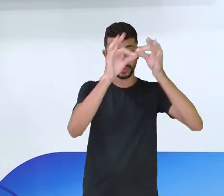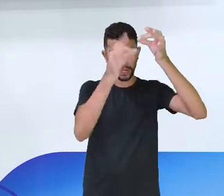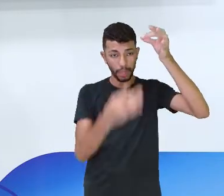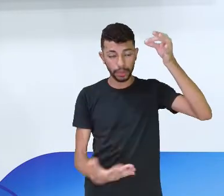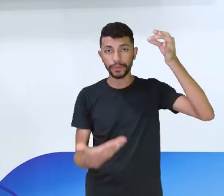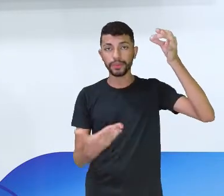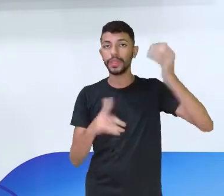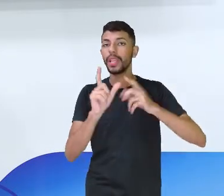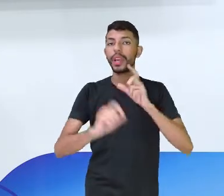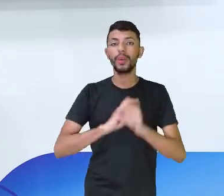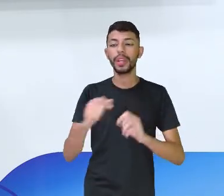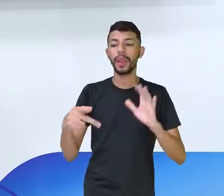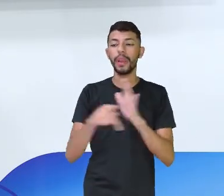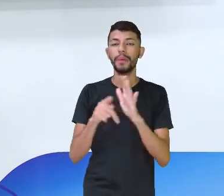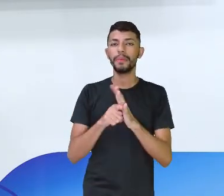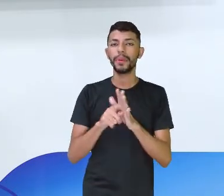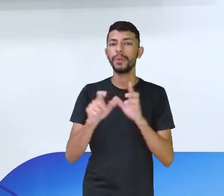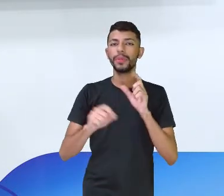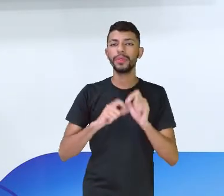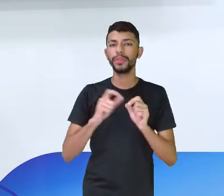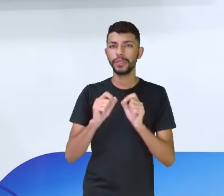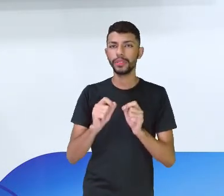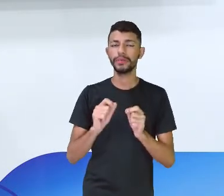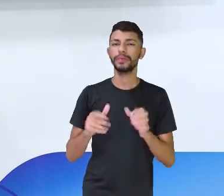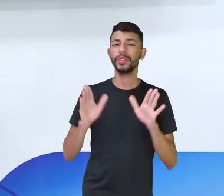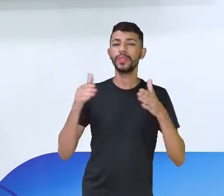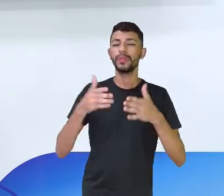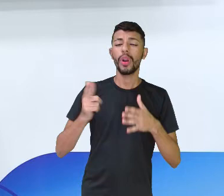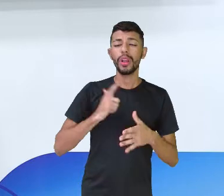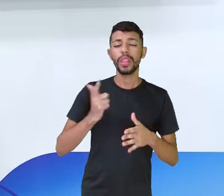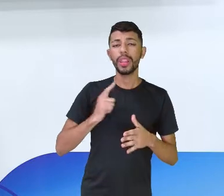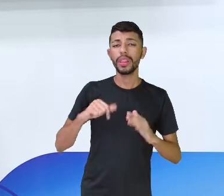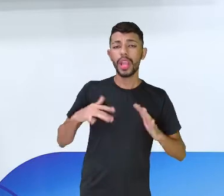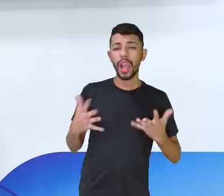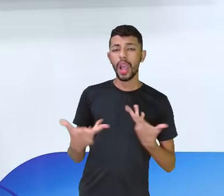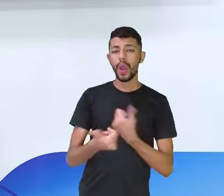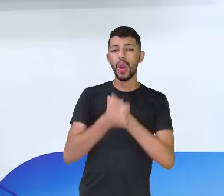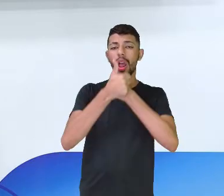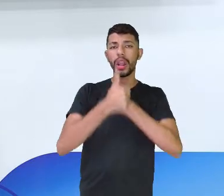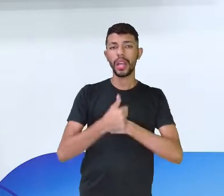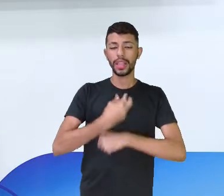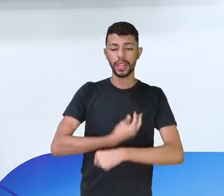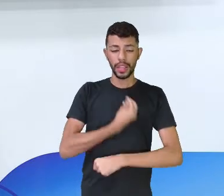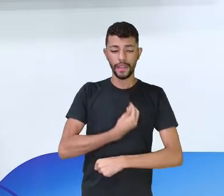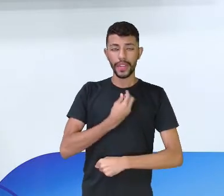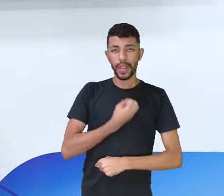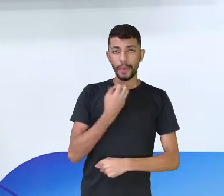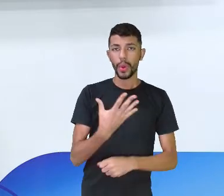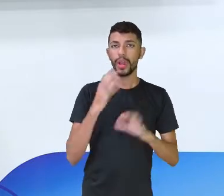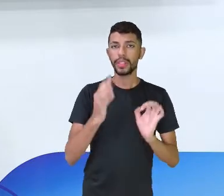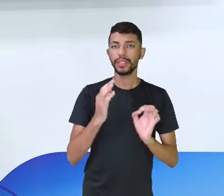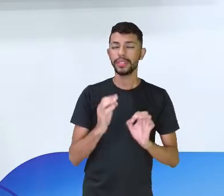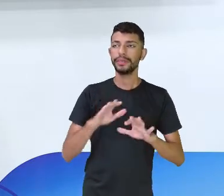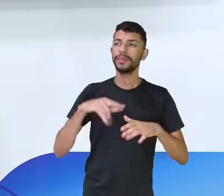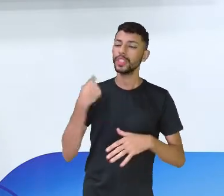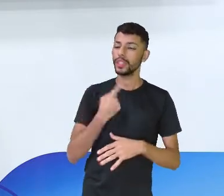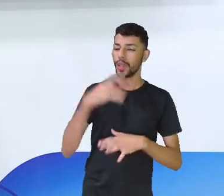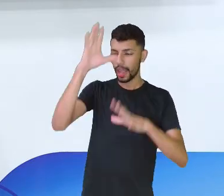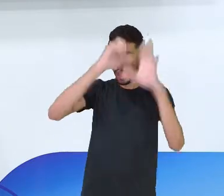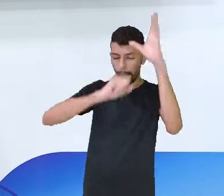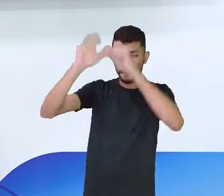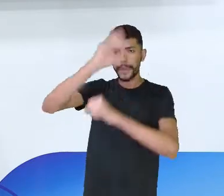no sentido de termos qualidade de vida, uma vida boa. É isso que a gente quer. E a gente aprende a construir